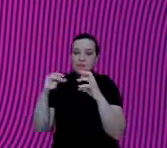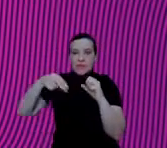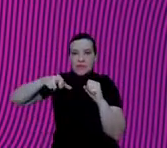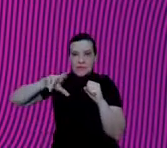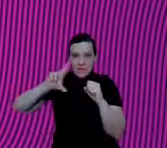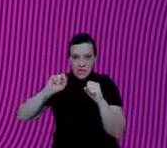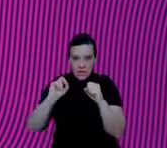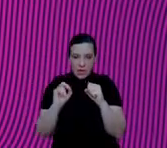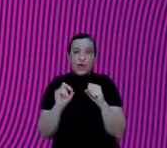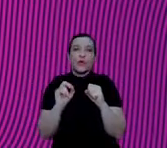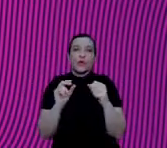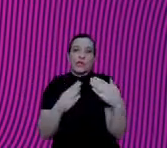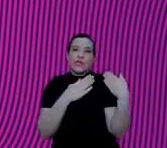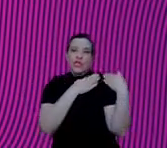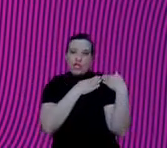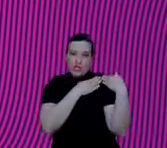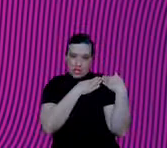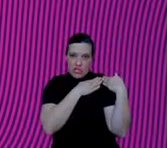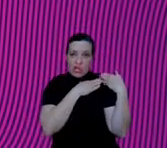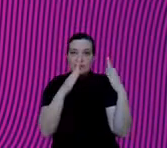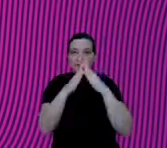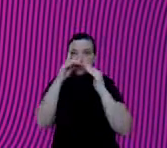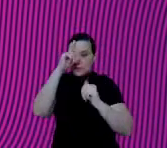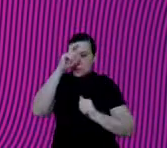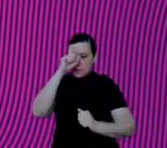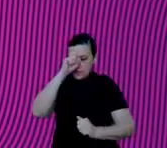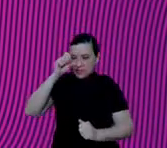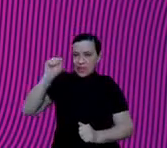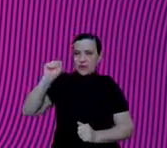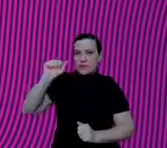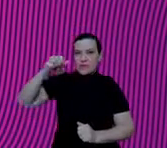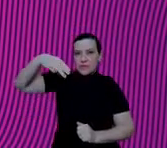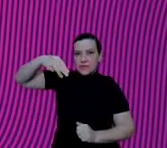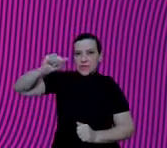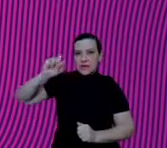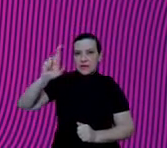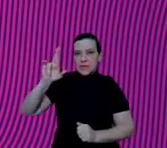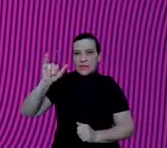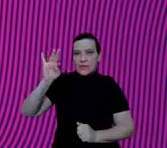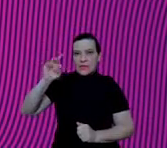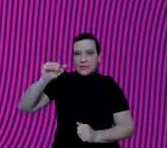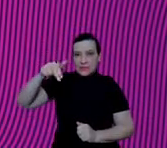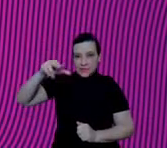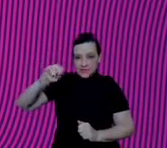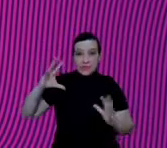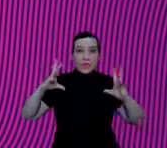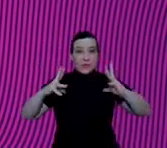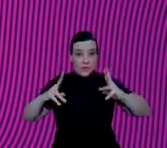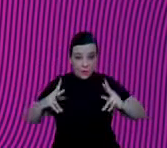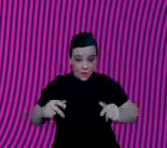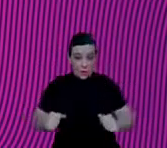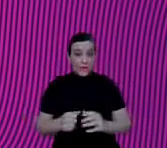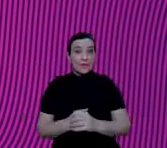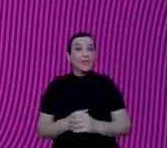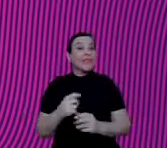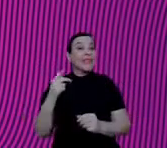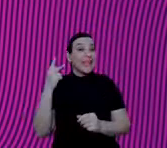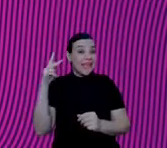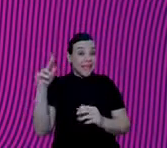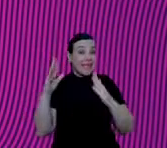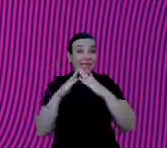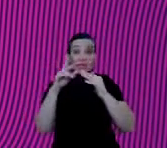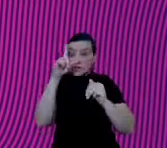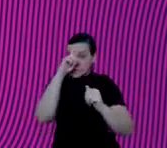Samaritano Higienópolis. A título de curiosidade, o Samaritano Higienópolis foi considerado o melhor